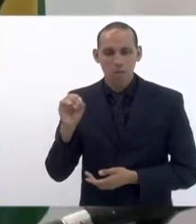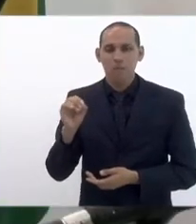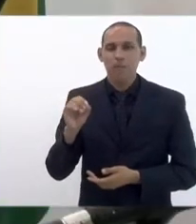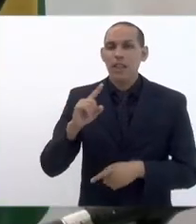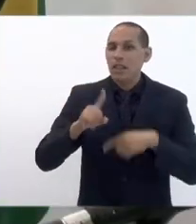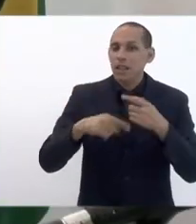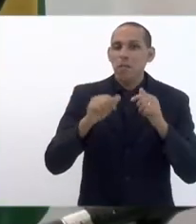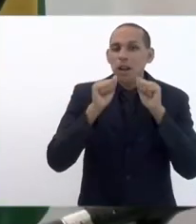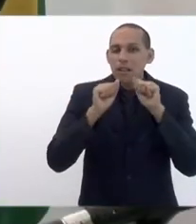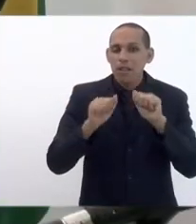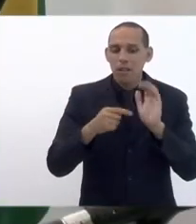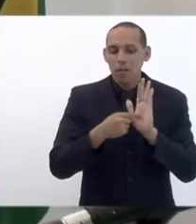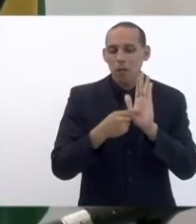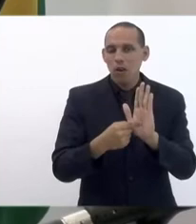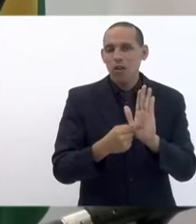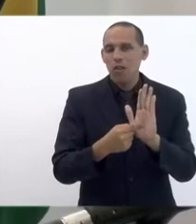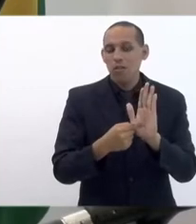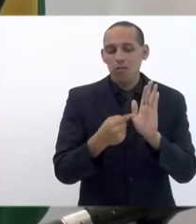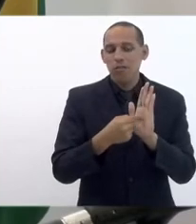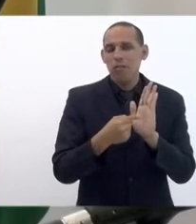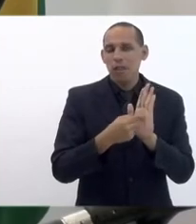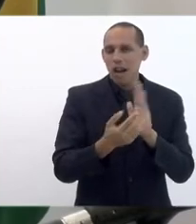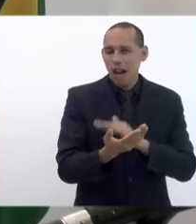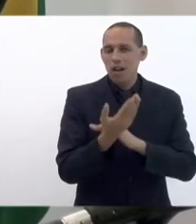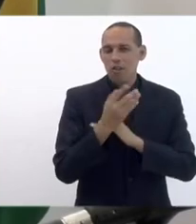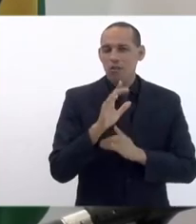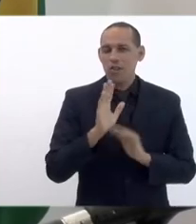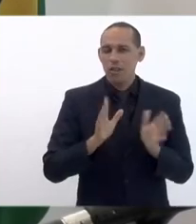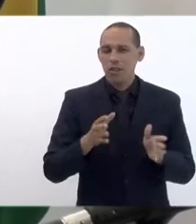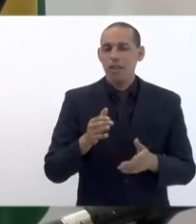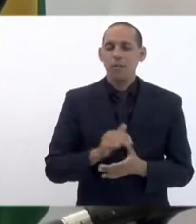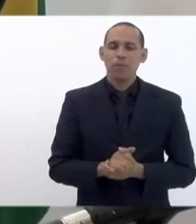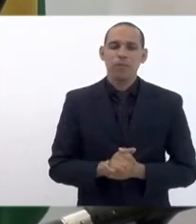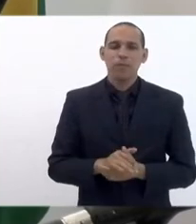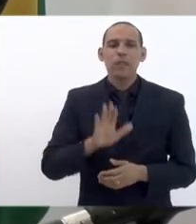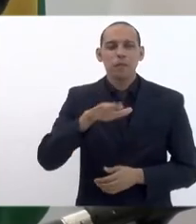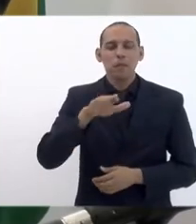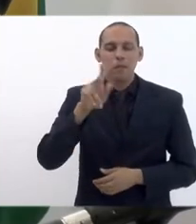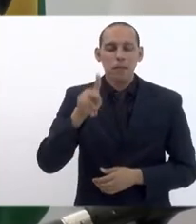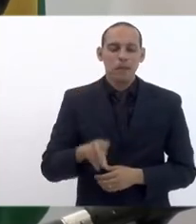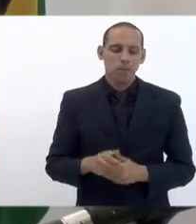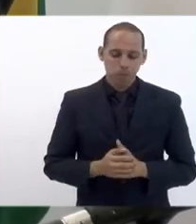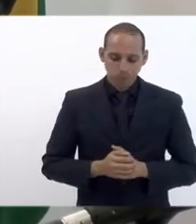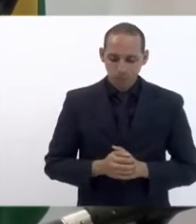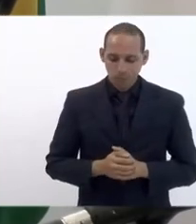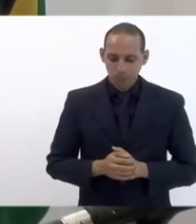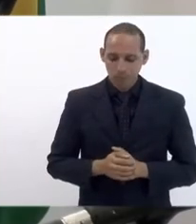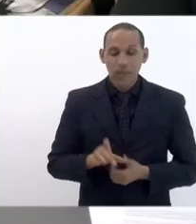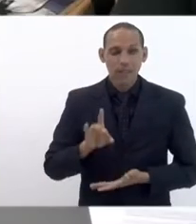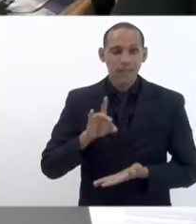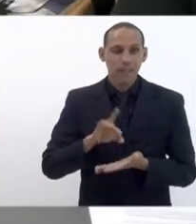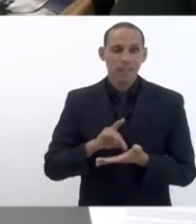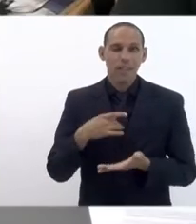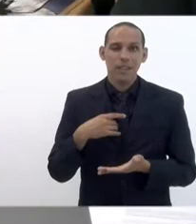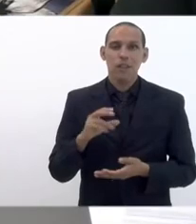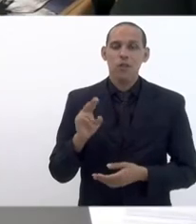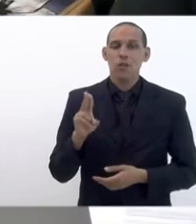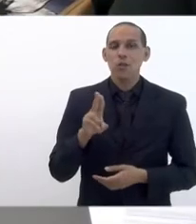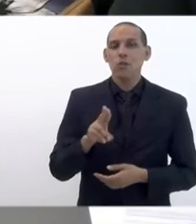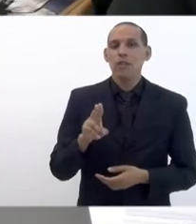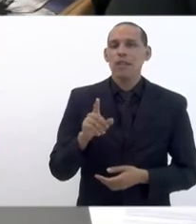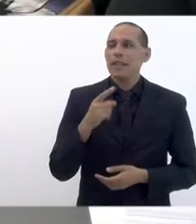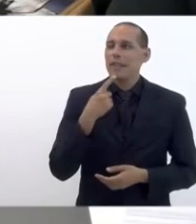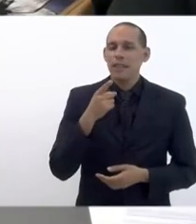que talvez ajude a gente a dar um norte. Deputado Rodrigo Presidente, Amorim. Presidente, na verdade, eu vou utilizar